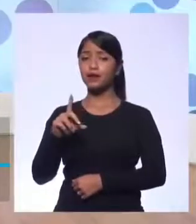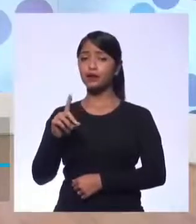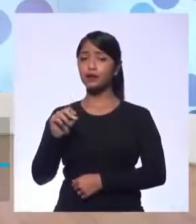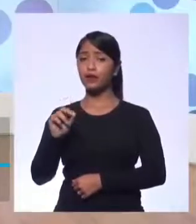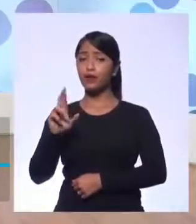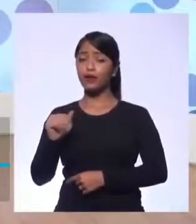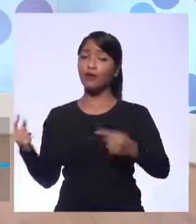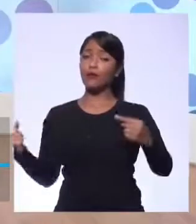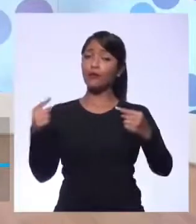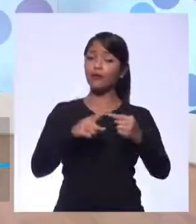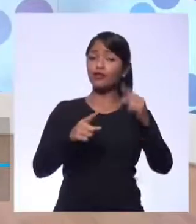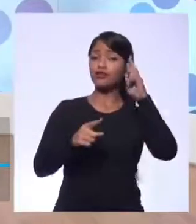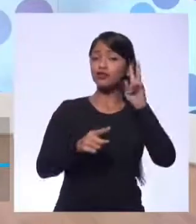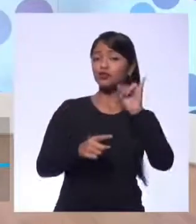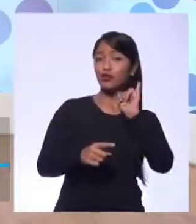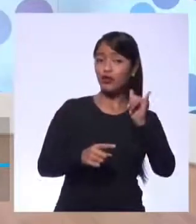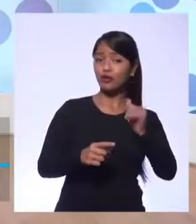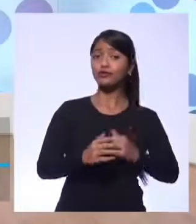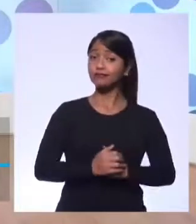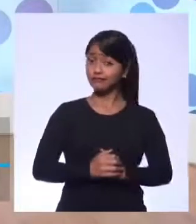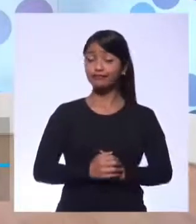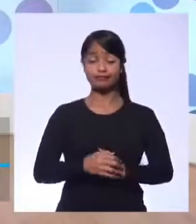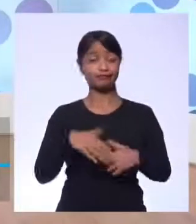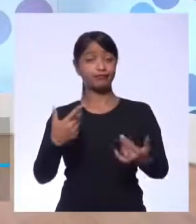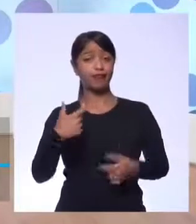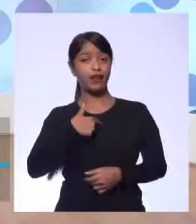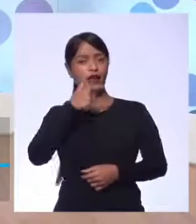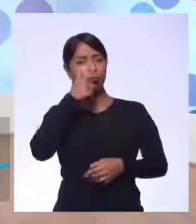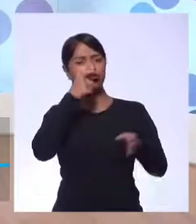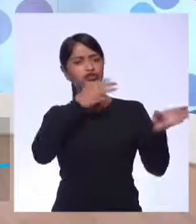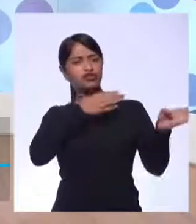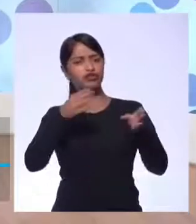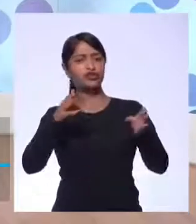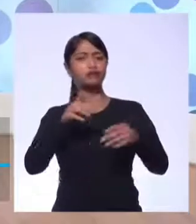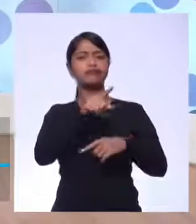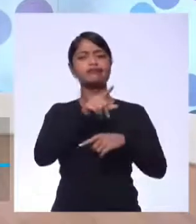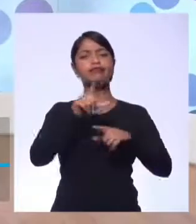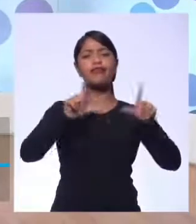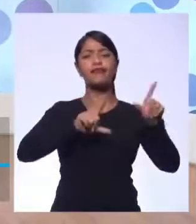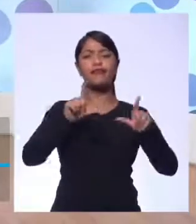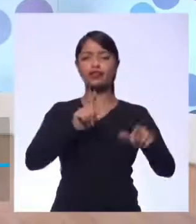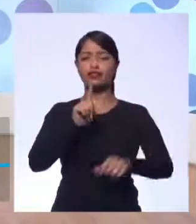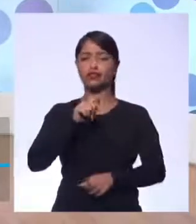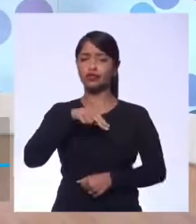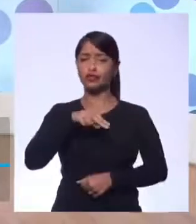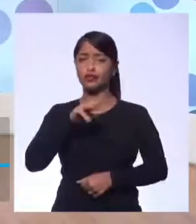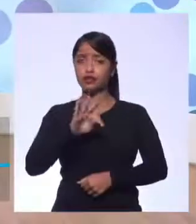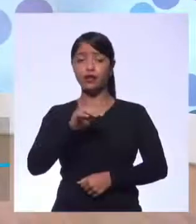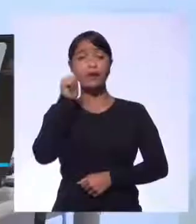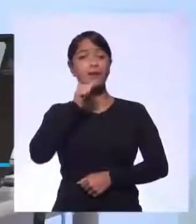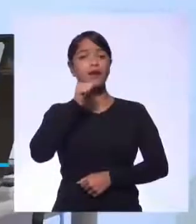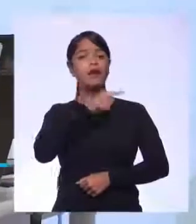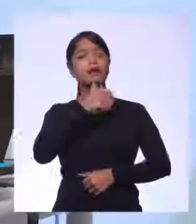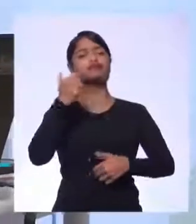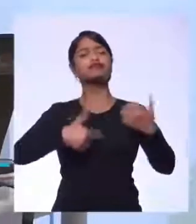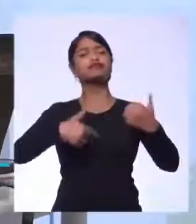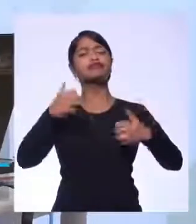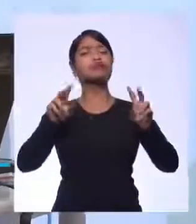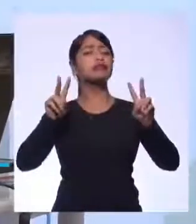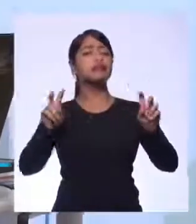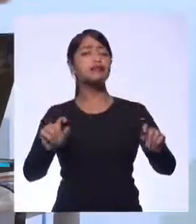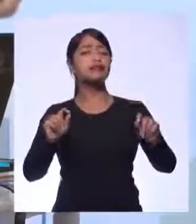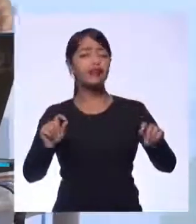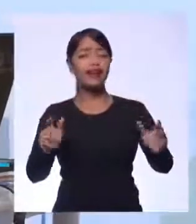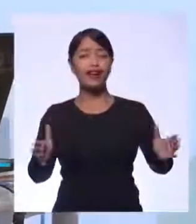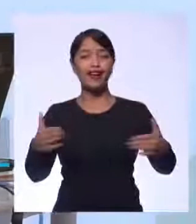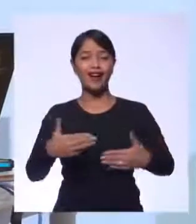GNT, das mulheres lá, que tem aquele programa, e elas estavam falando da caixa de Pandora. Ai, tava. Quase que eu filmo e falo, olha a